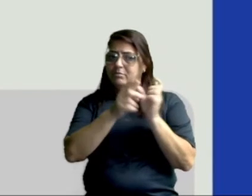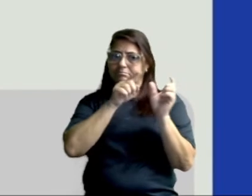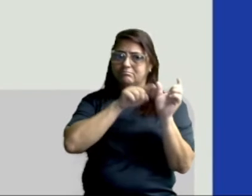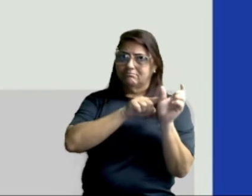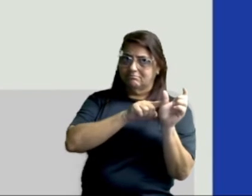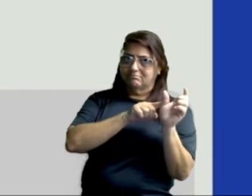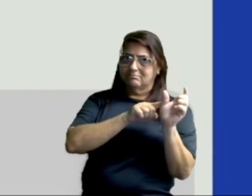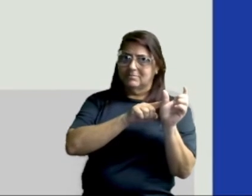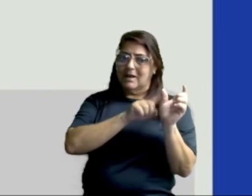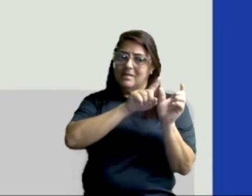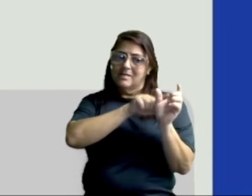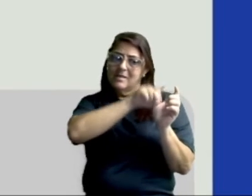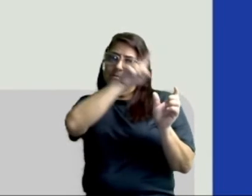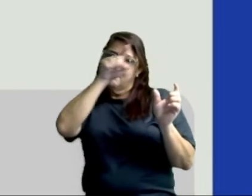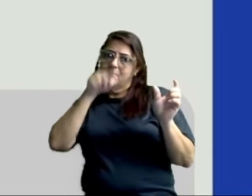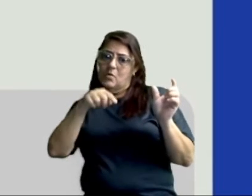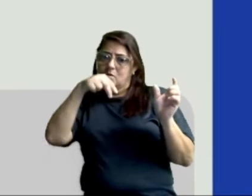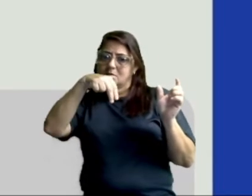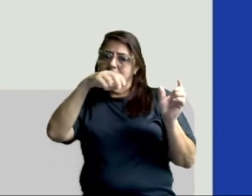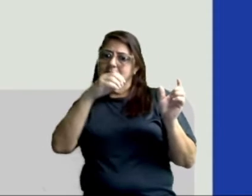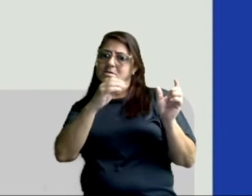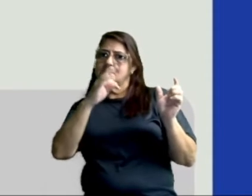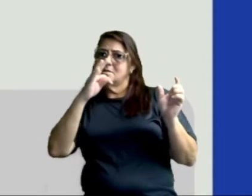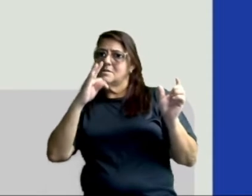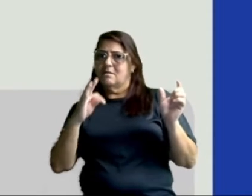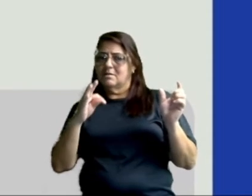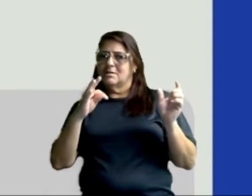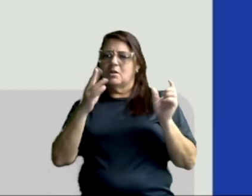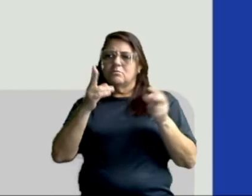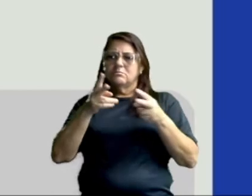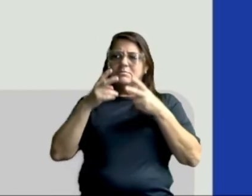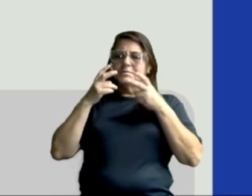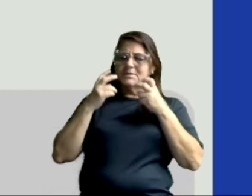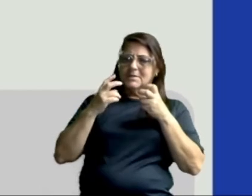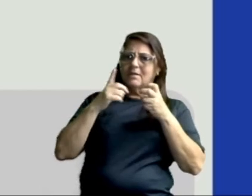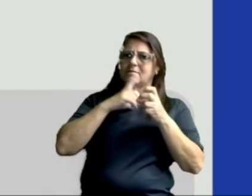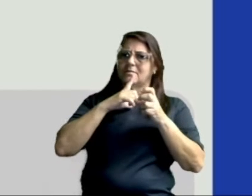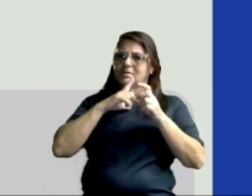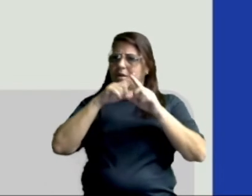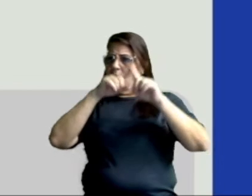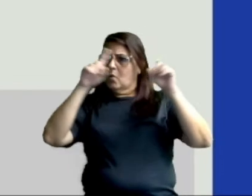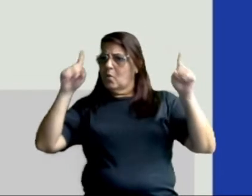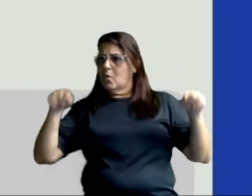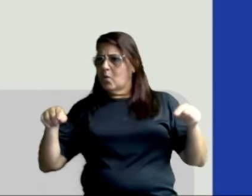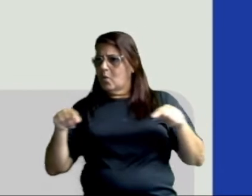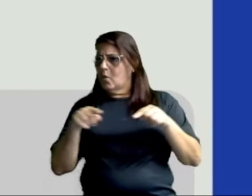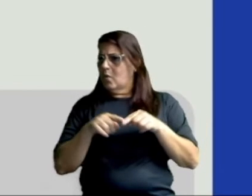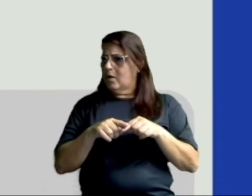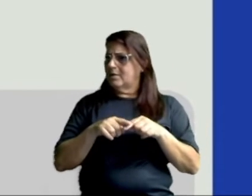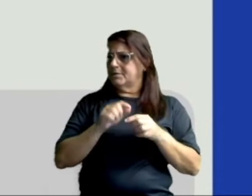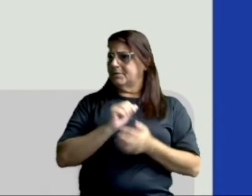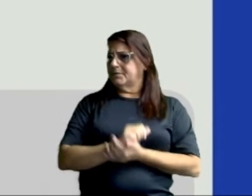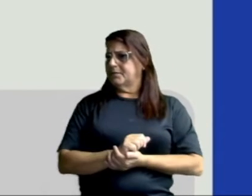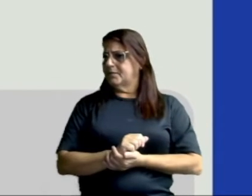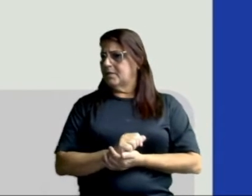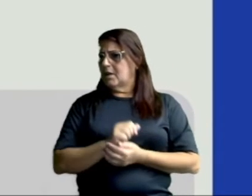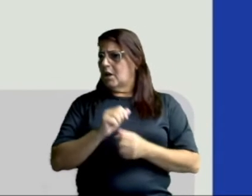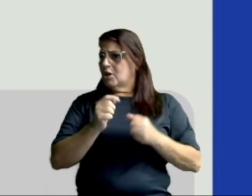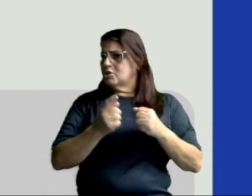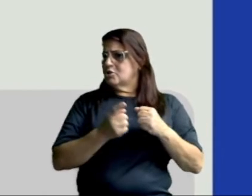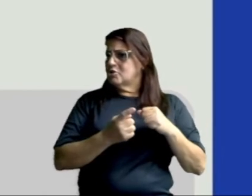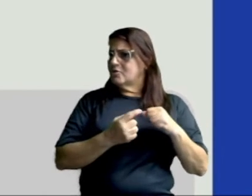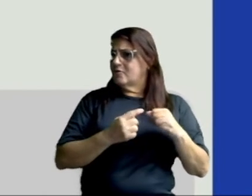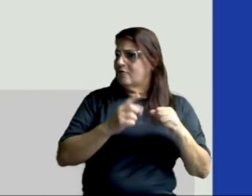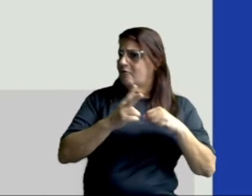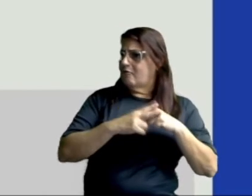toda na negativa. Observa bem que eu tenho aí um quadro em que está uma sequência, subject,